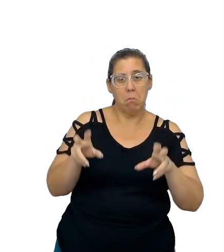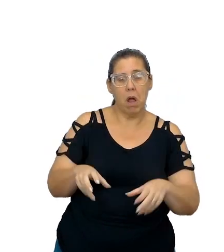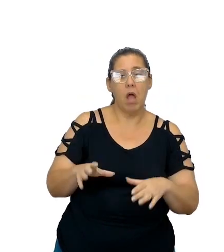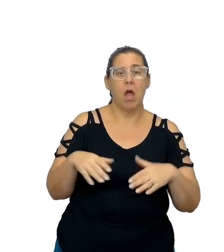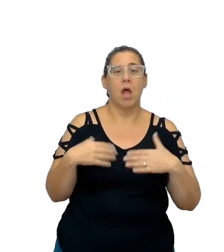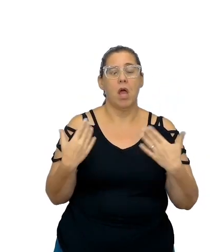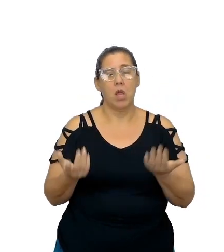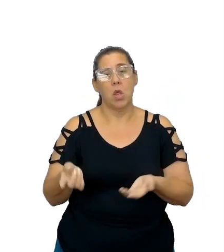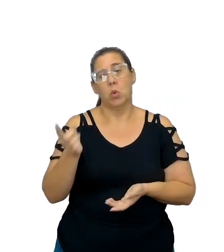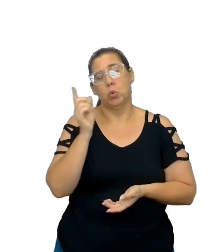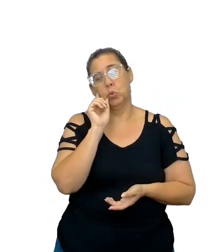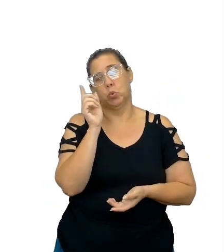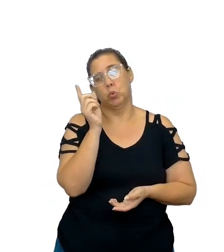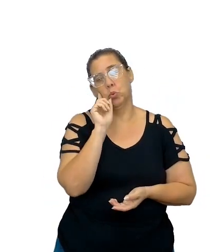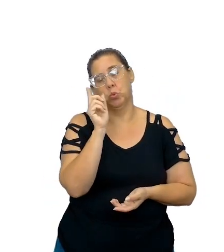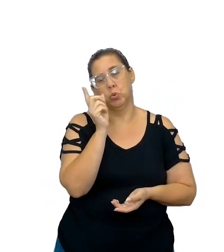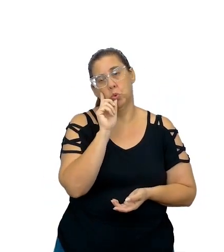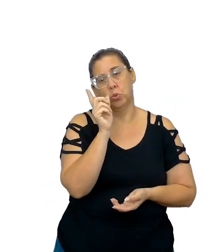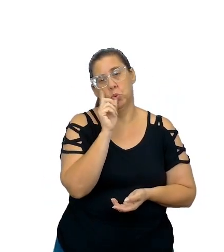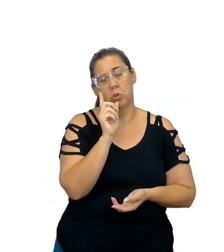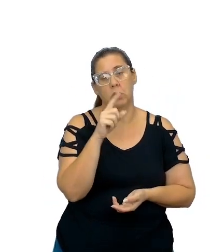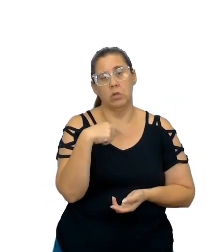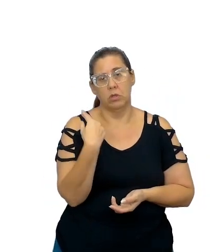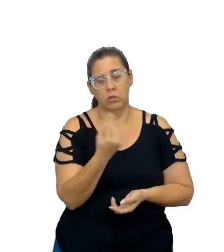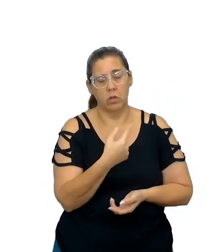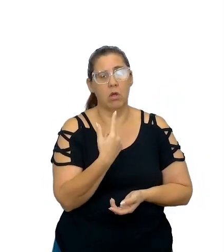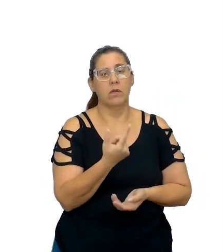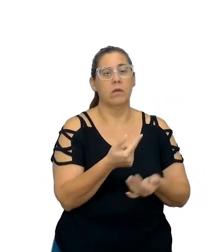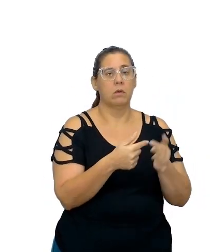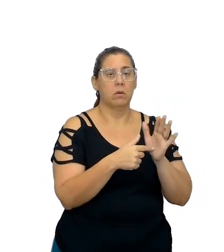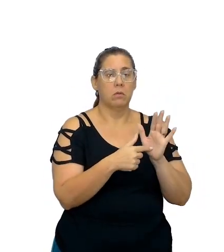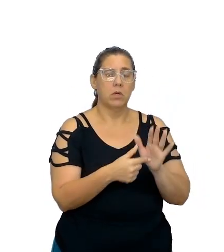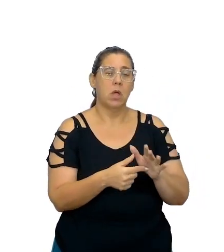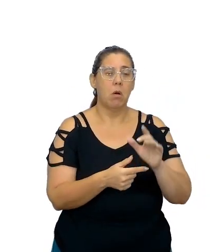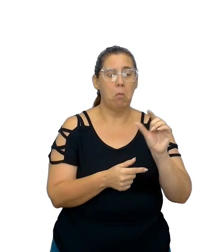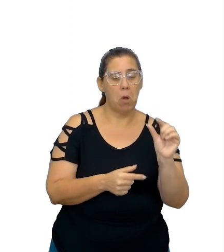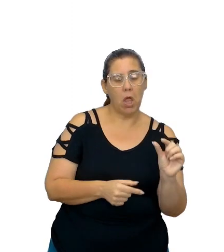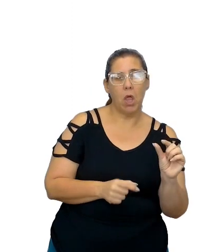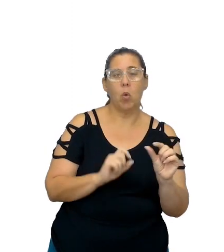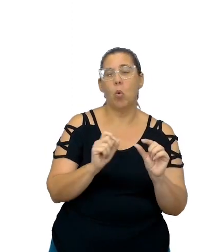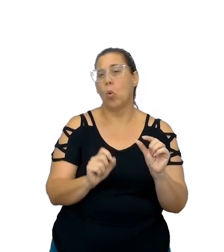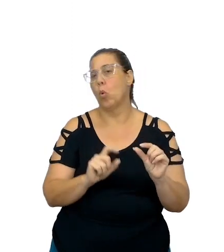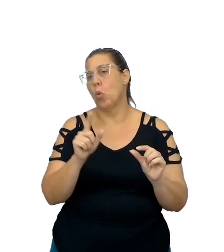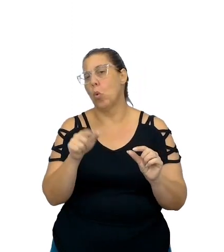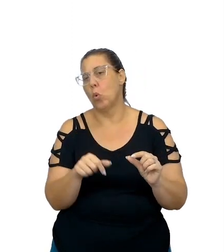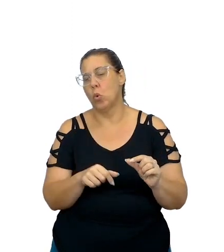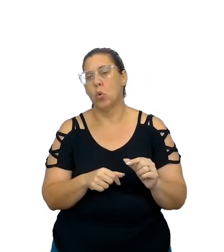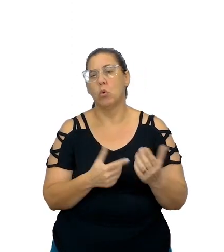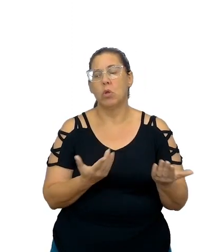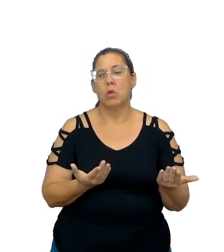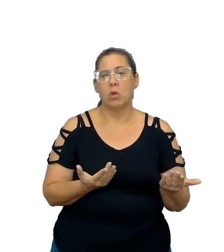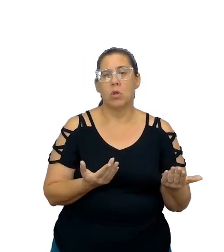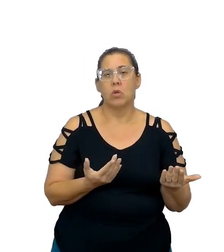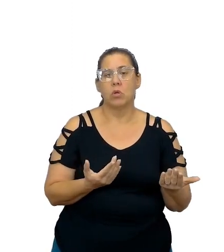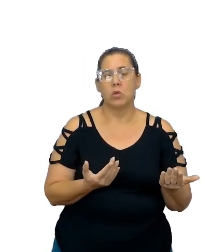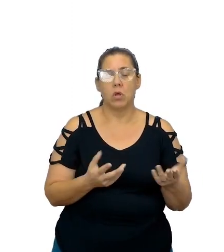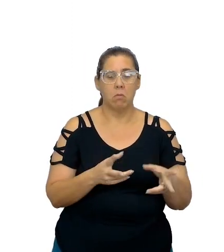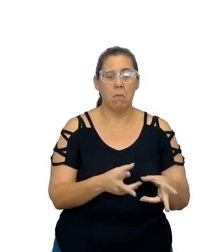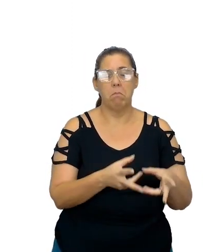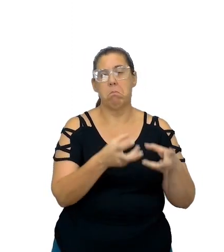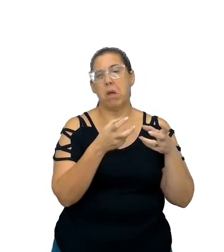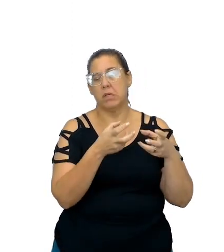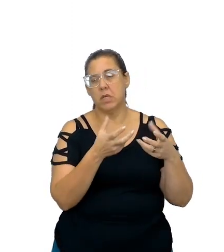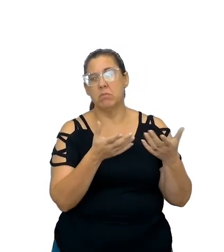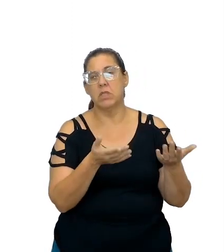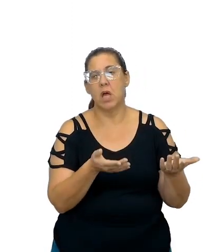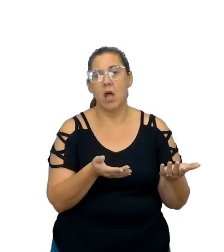no nosso dia a dia, nós vamos tratar um pouquinho sobre o que seria um embate, né, uma